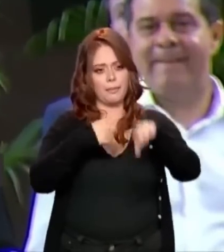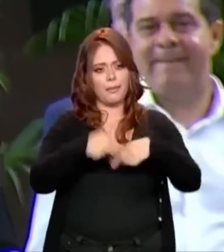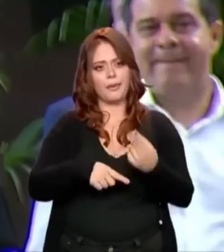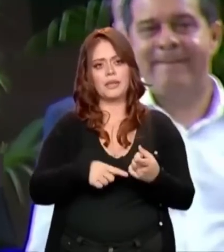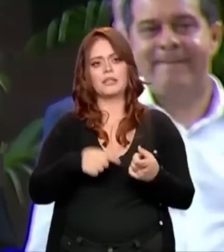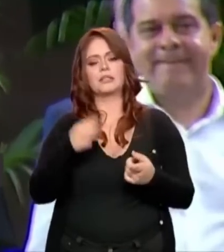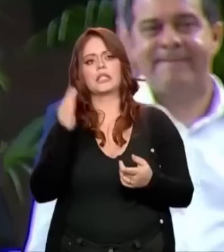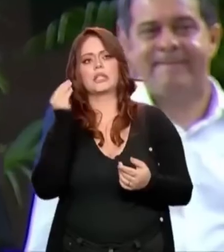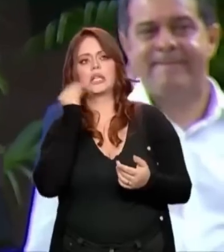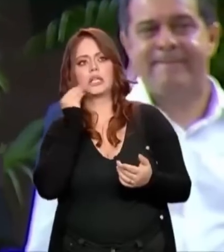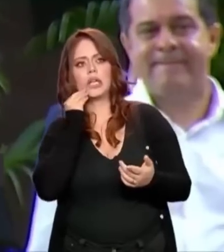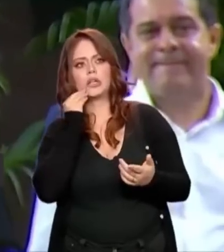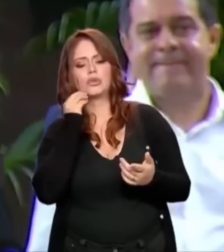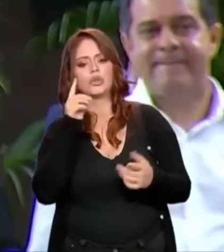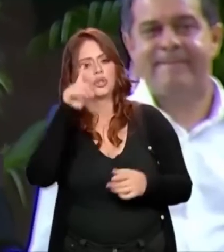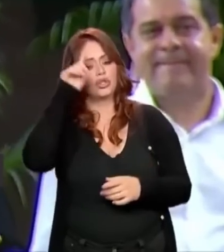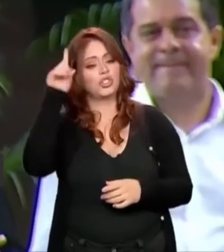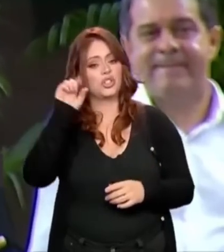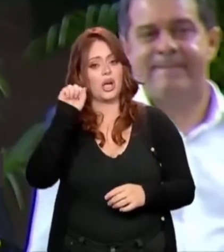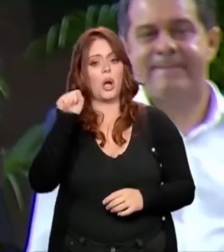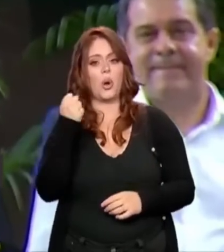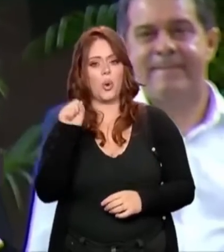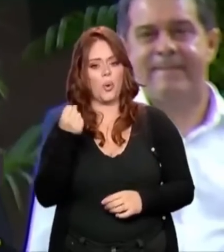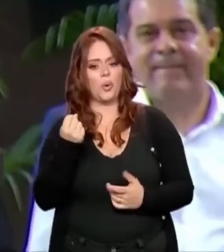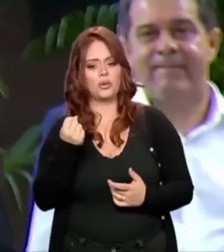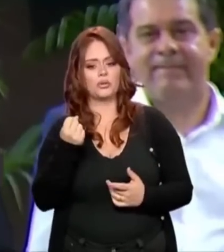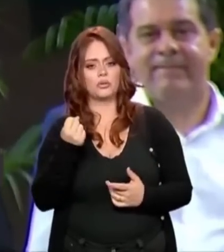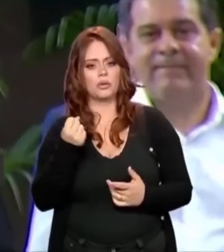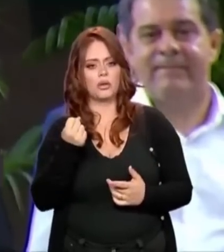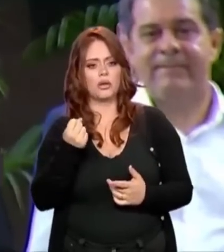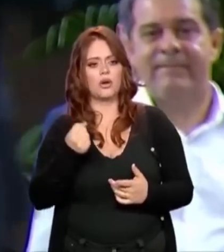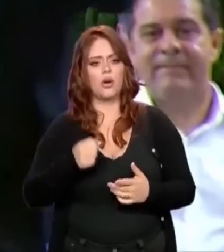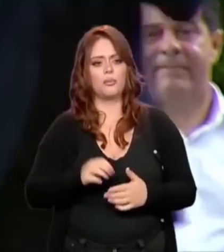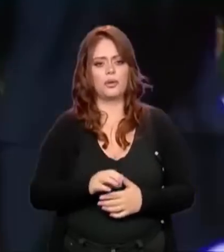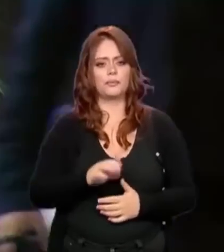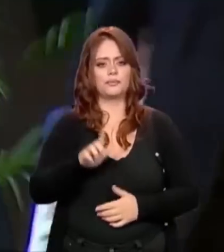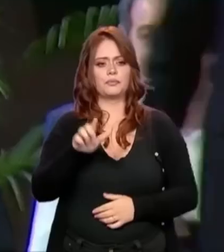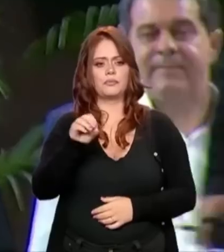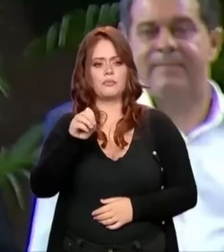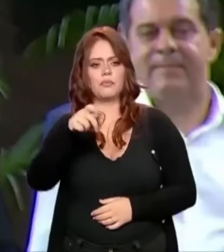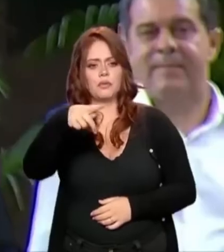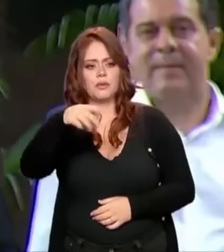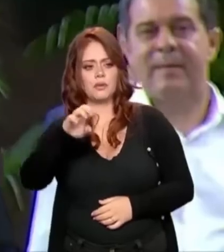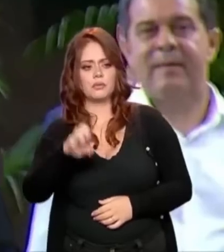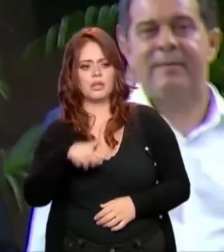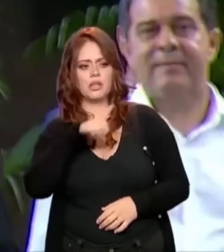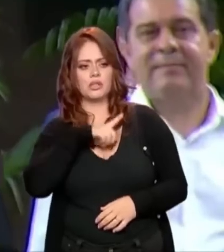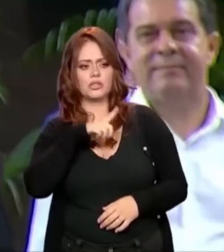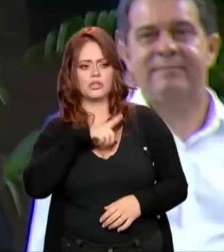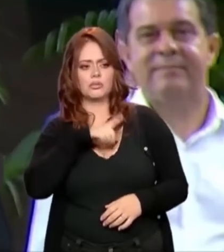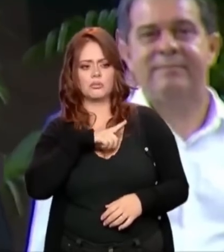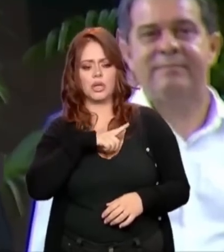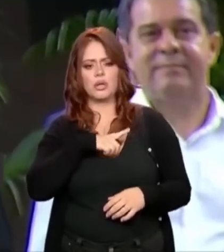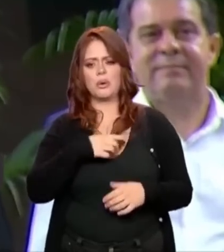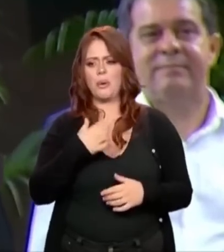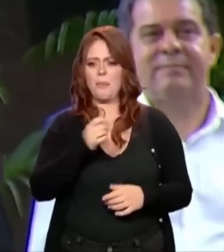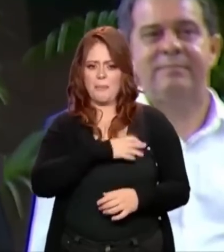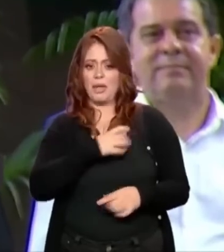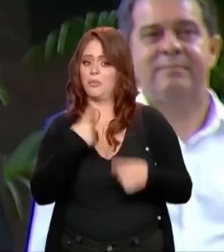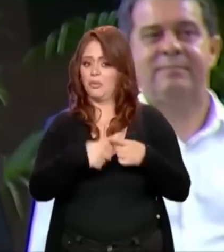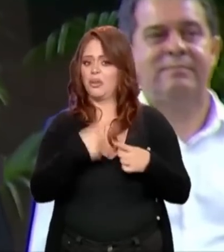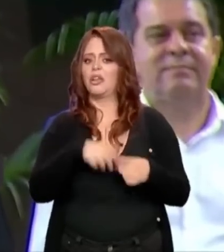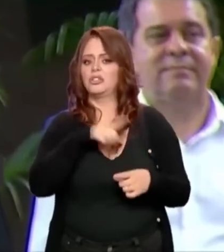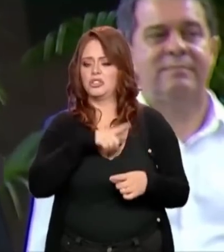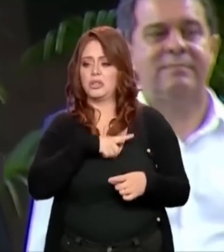dar um golpe dia 8. Aquele golpe era para ser dia 1º, mas eles tiveram medo porque tinha muita gente.